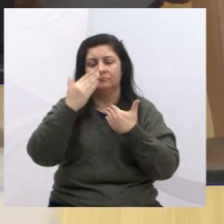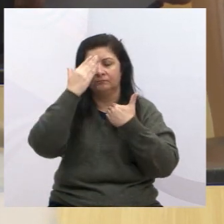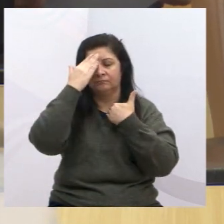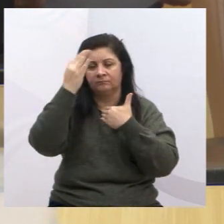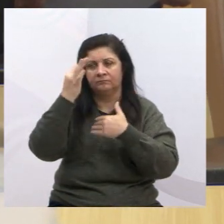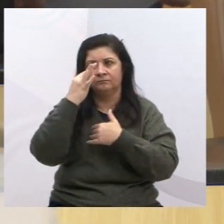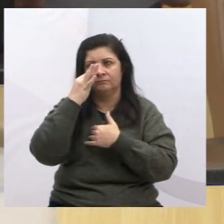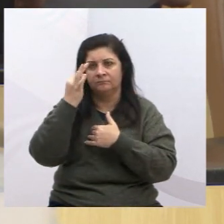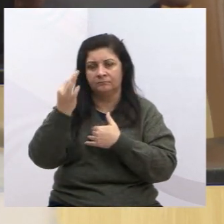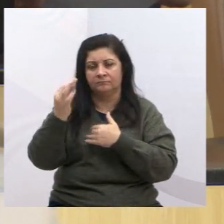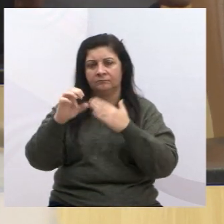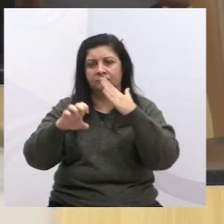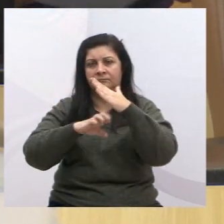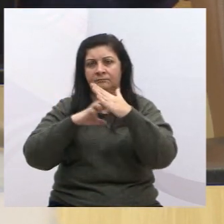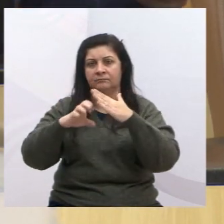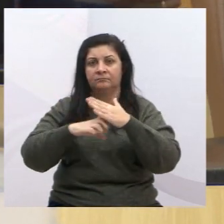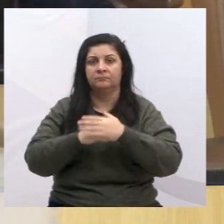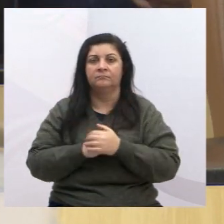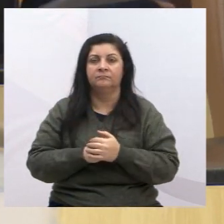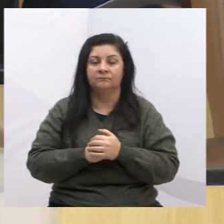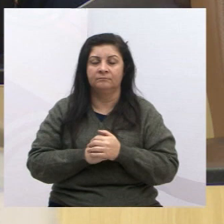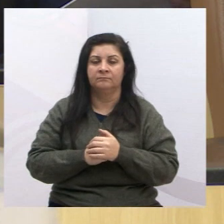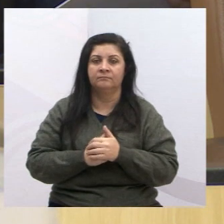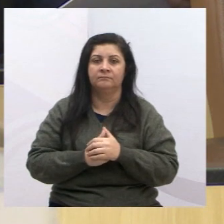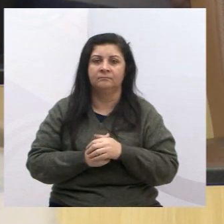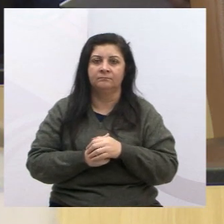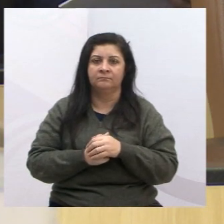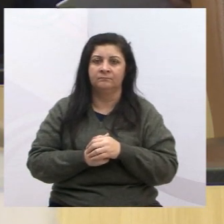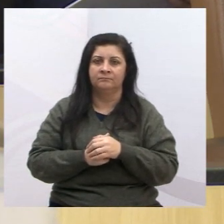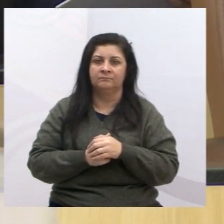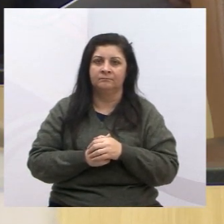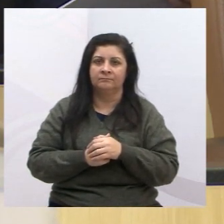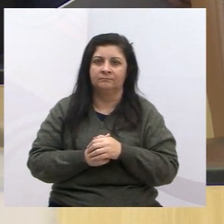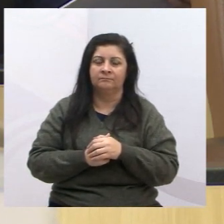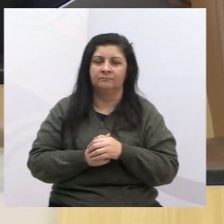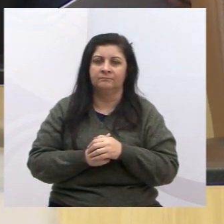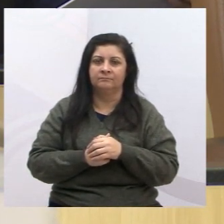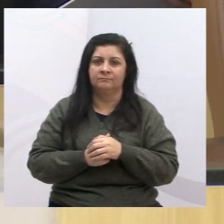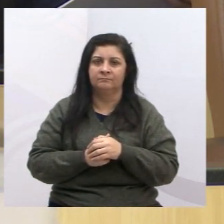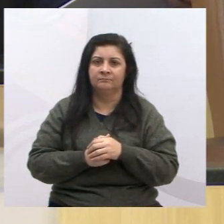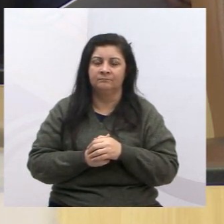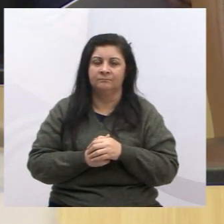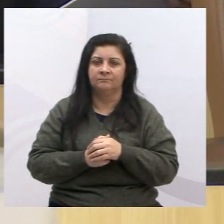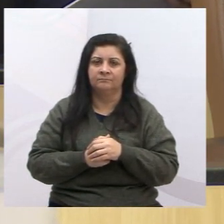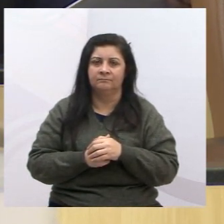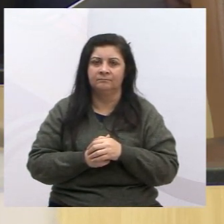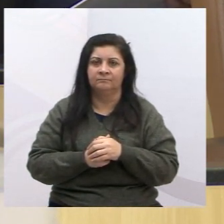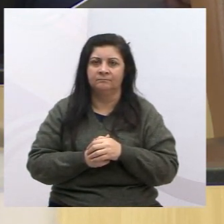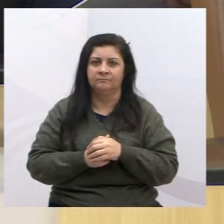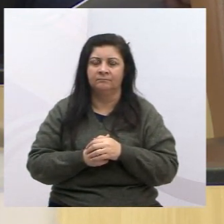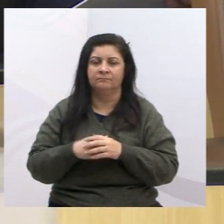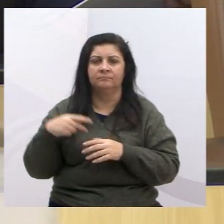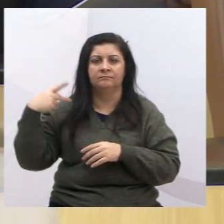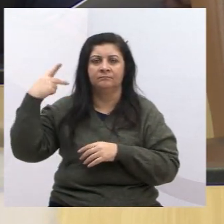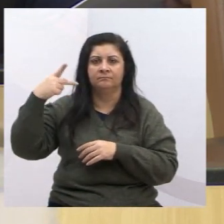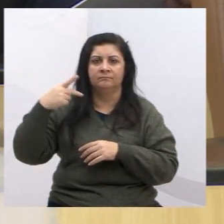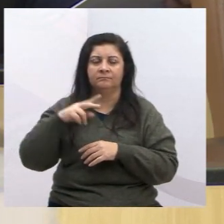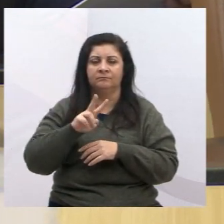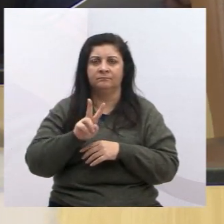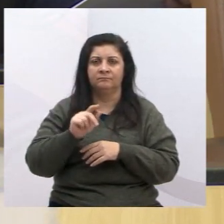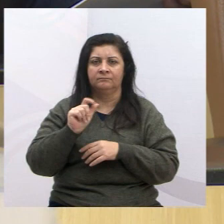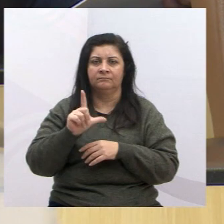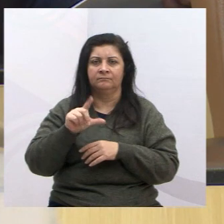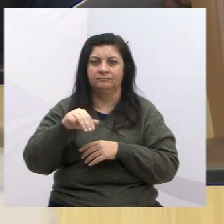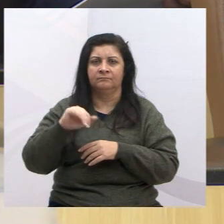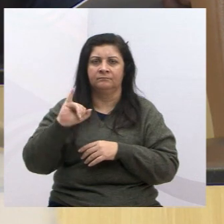dessa empresa e antecipando agradecimento pela atenção dispensada, subscrevemos. Autoria, vereador Valmir,